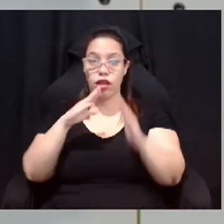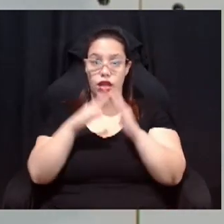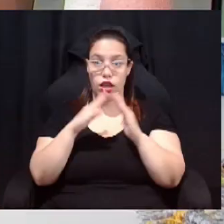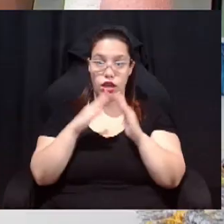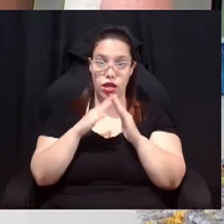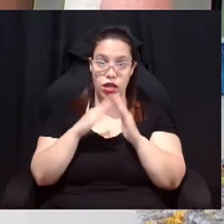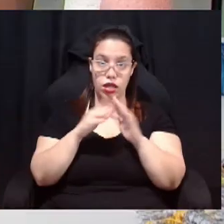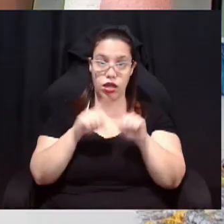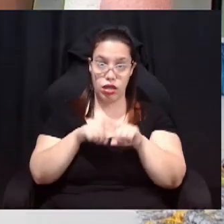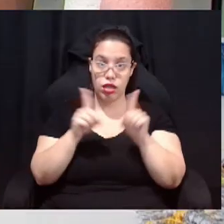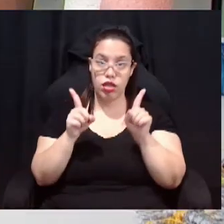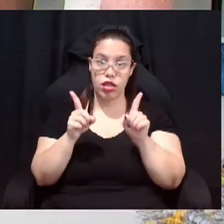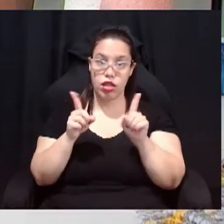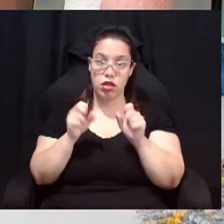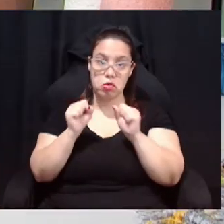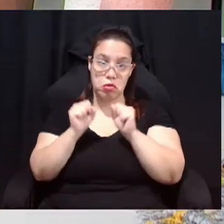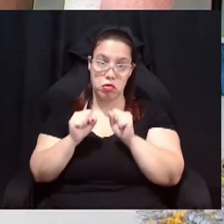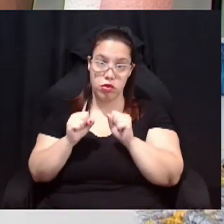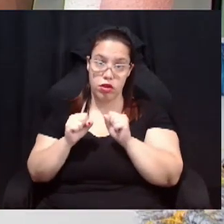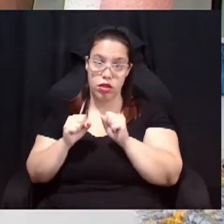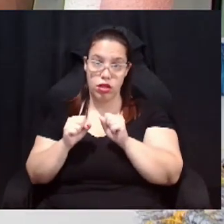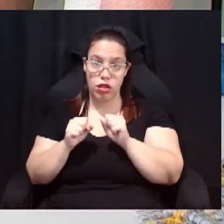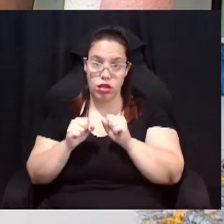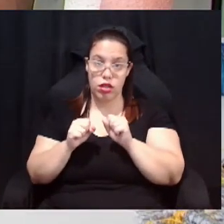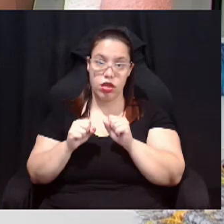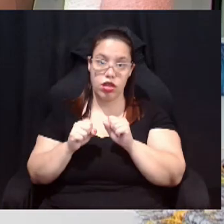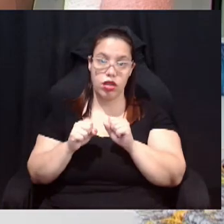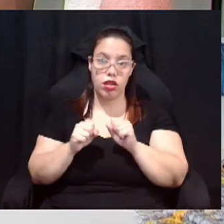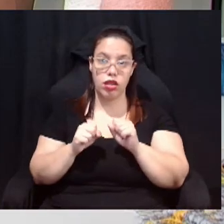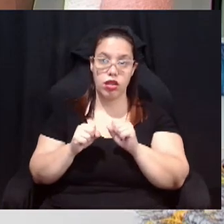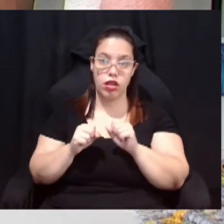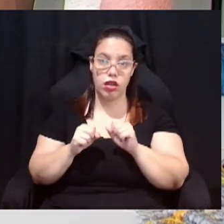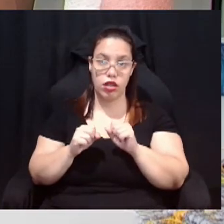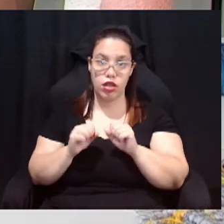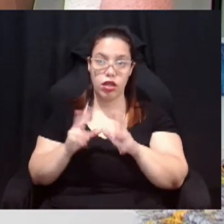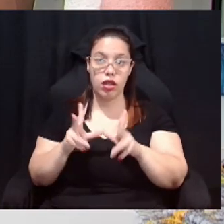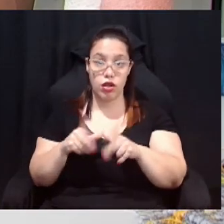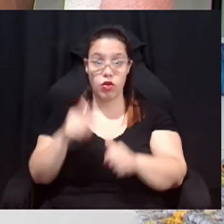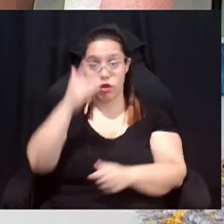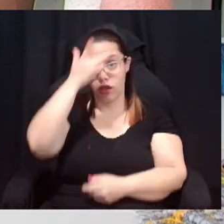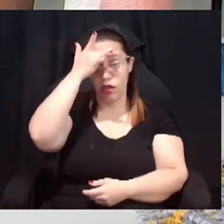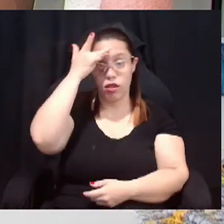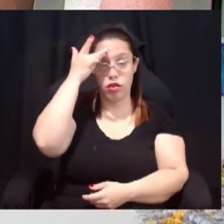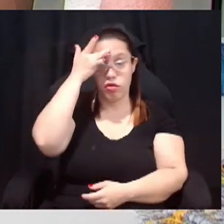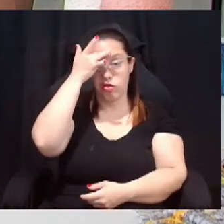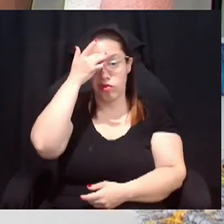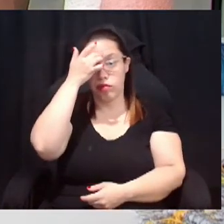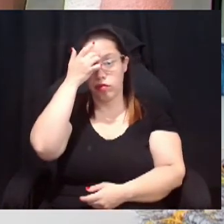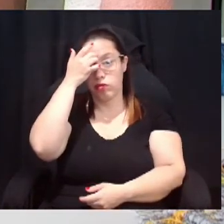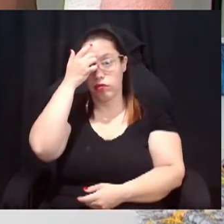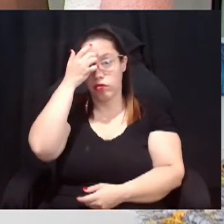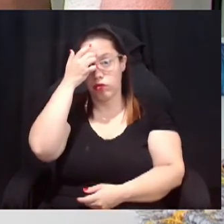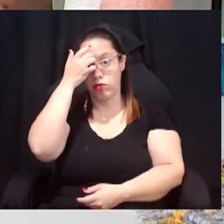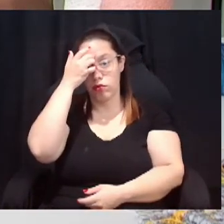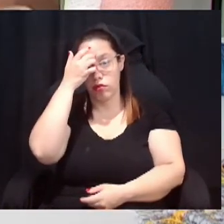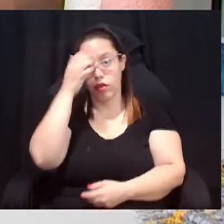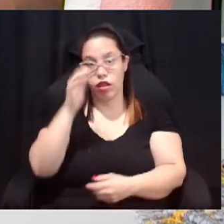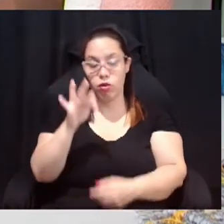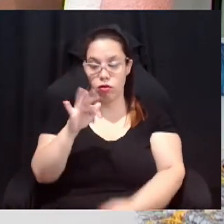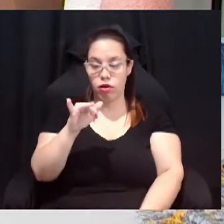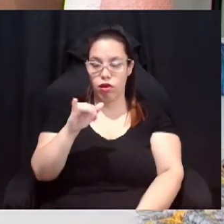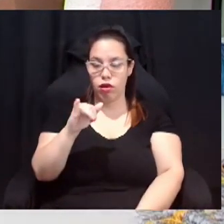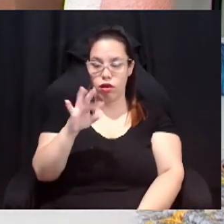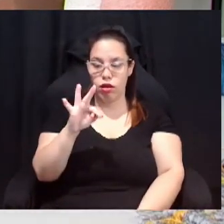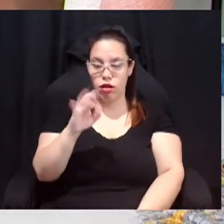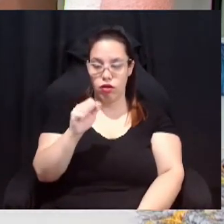todo mundo pode, não sei se todo mundo, mas pelo menos a maioria das pessoas pode ter, nem que seja uma fita crepe, um durex,